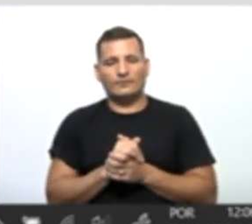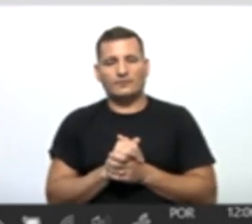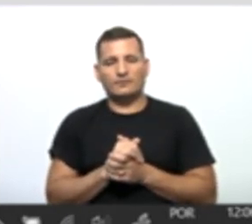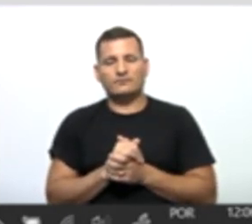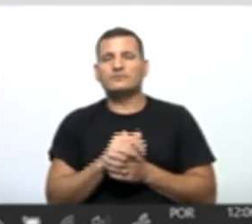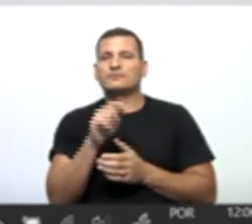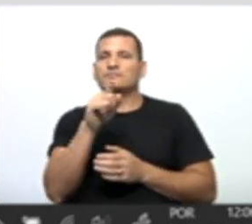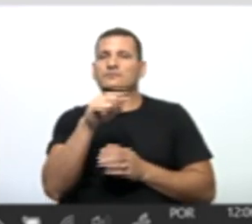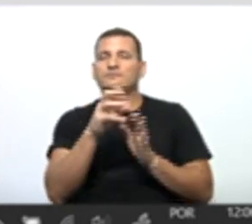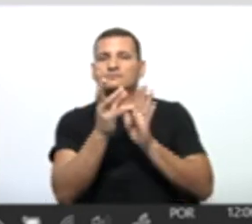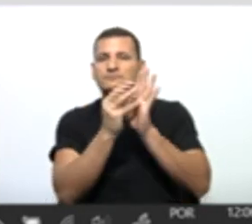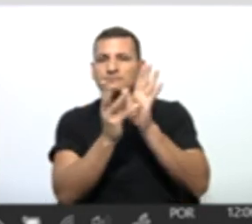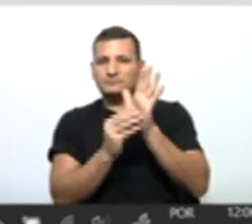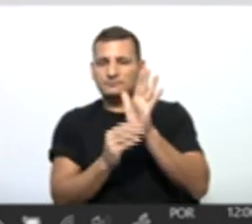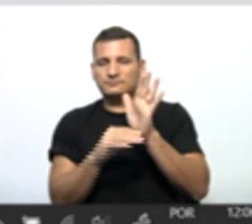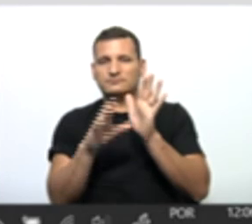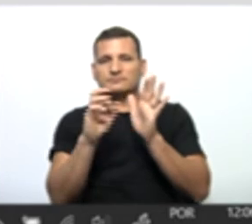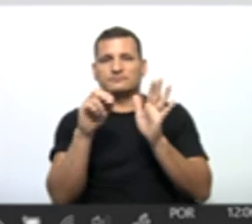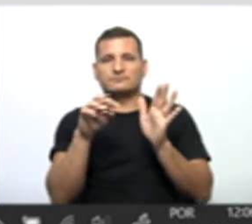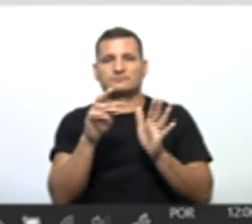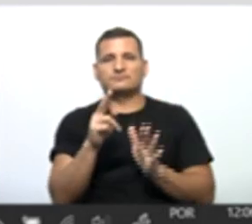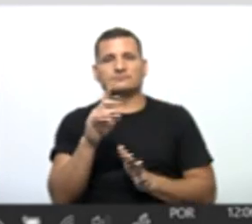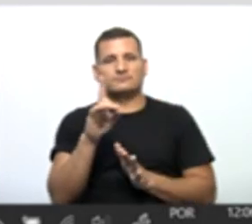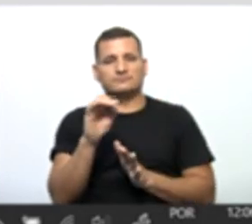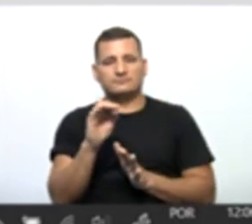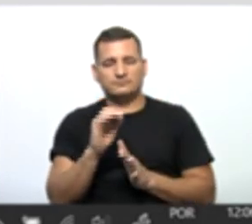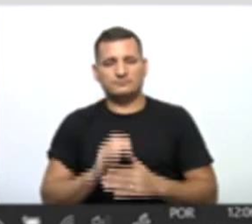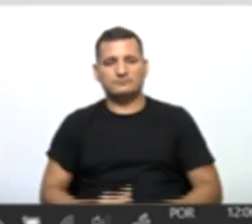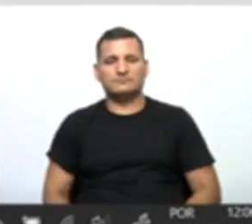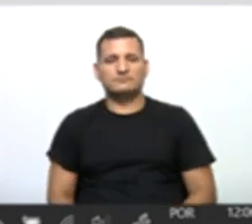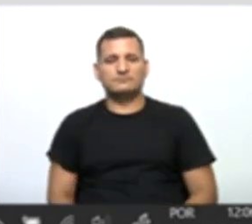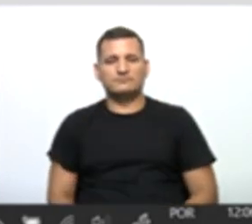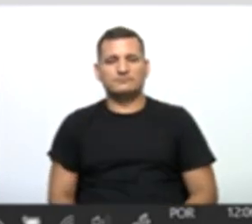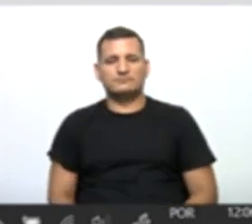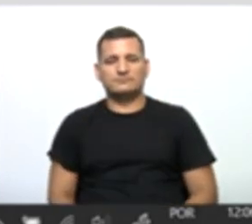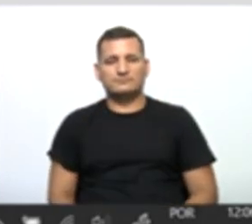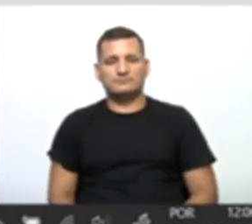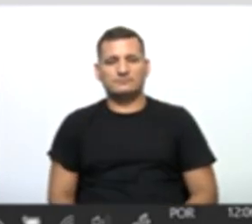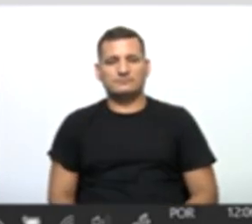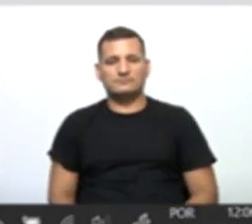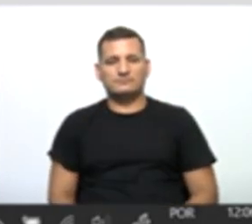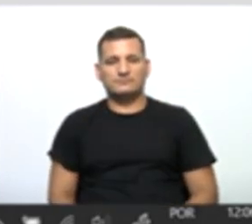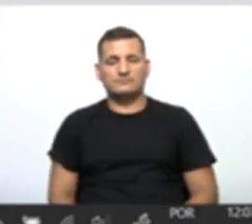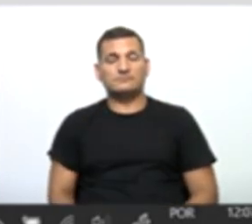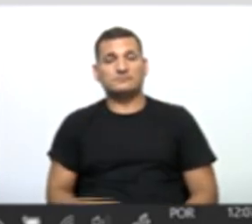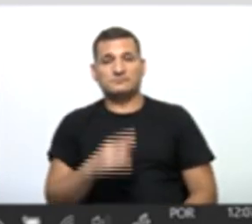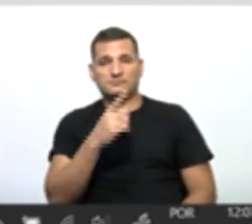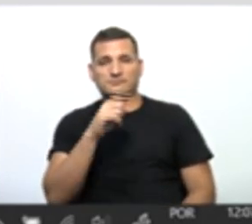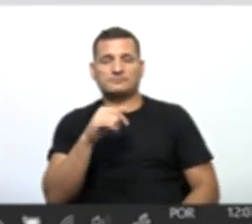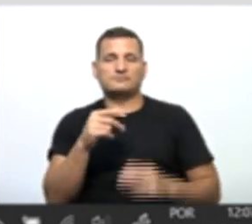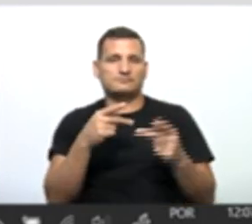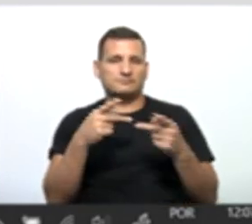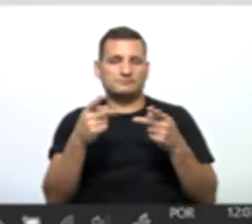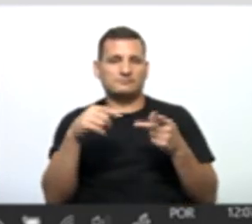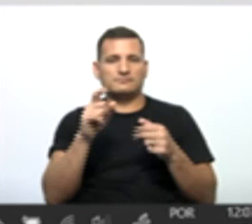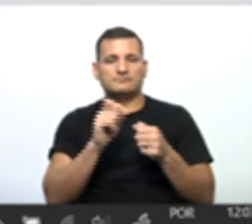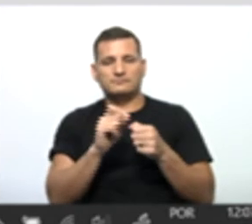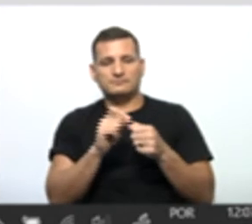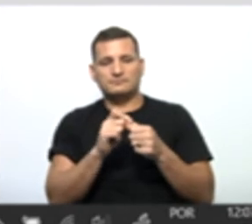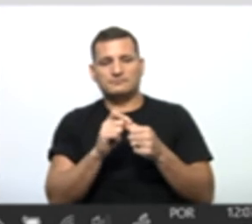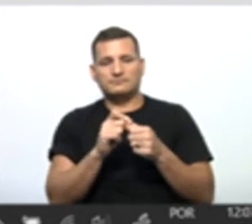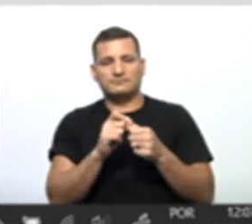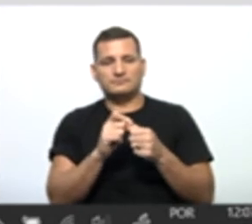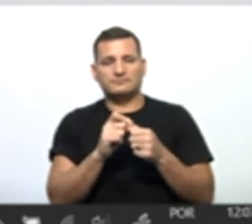a área de conteúdo, né? Enfim, né? Eu sei que esse daqui é um projeto que vocês fizeram. Poderiam